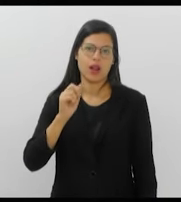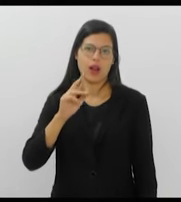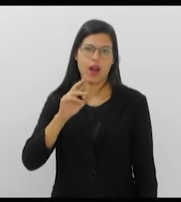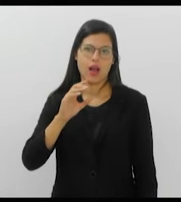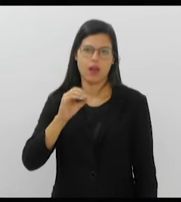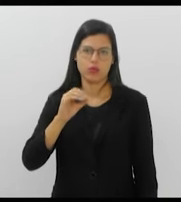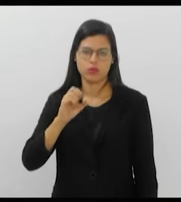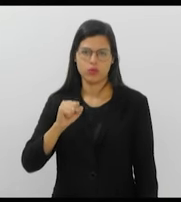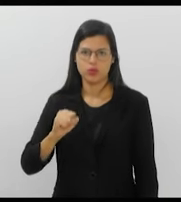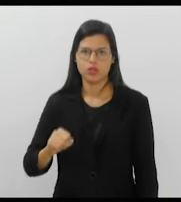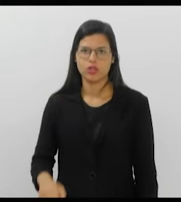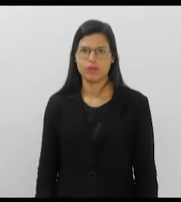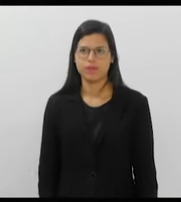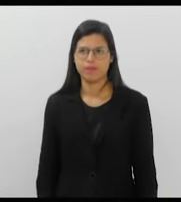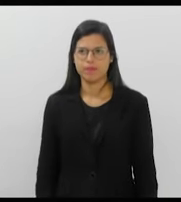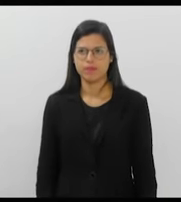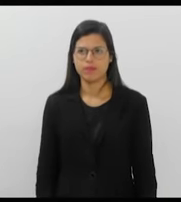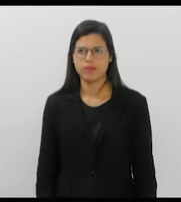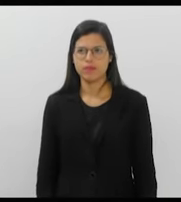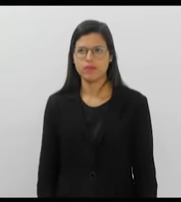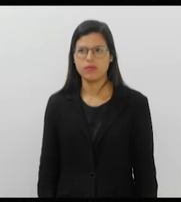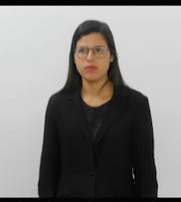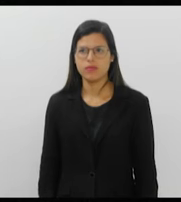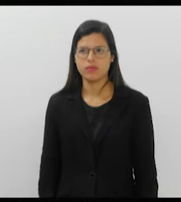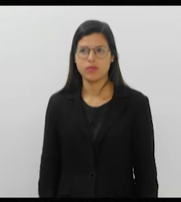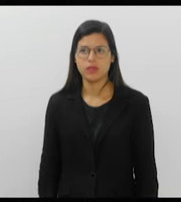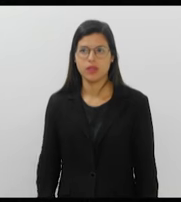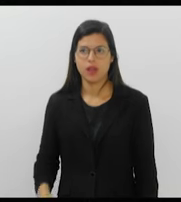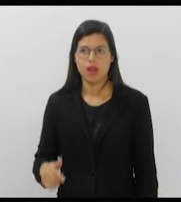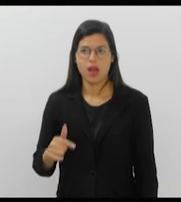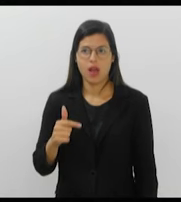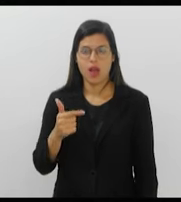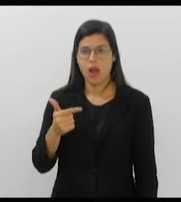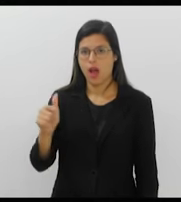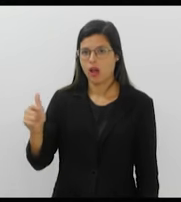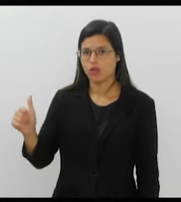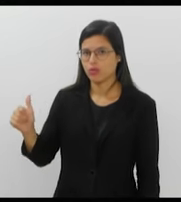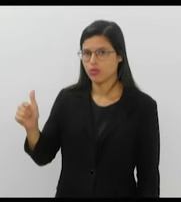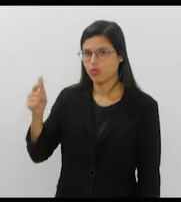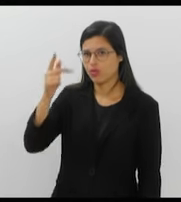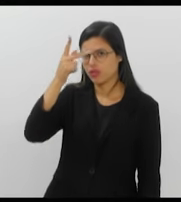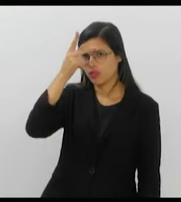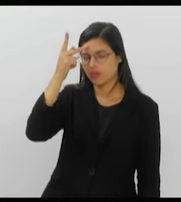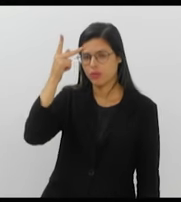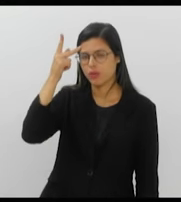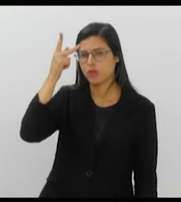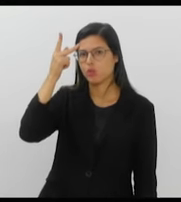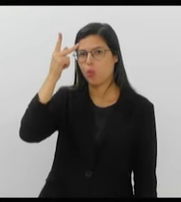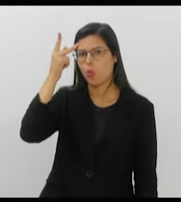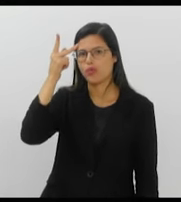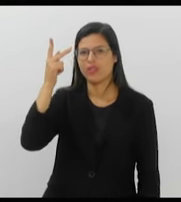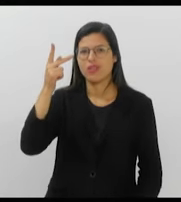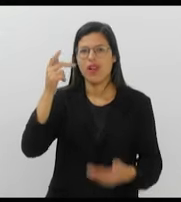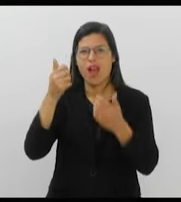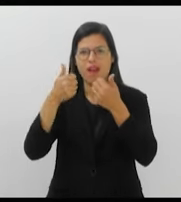Mede as demais pessoas pela própria régua.